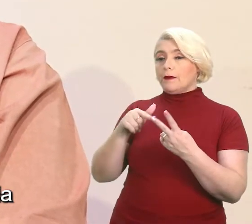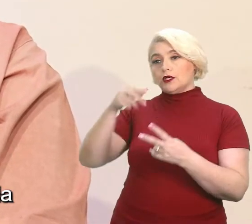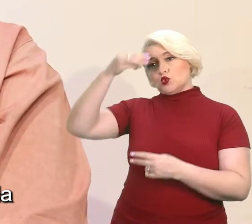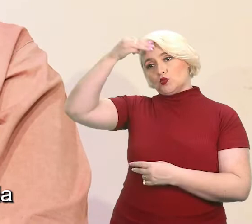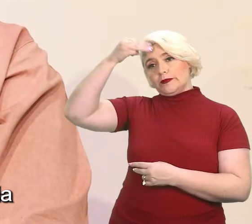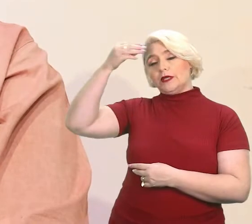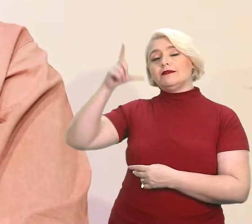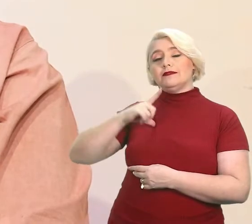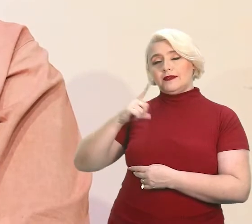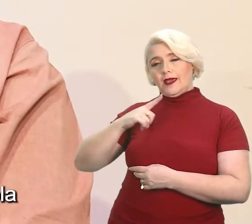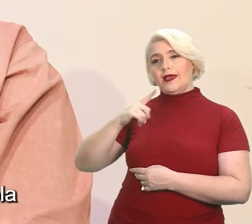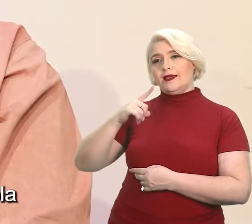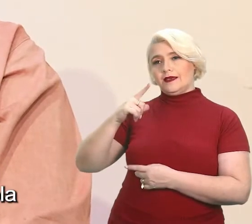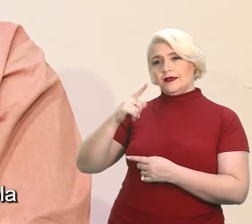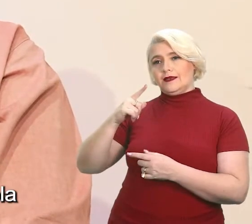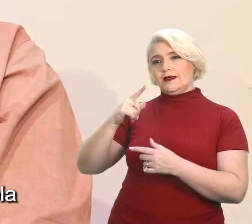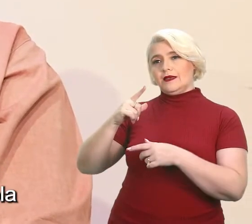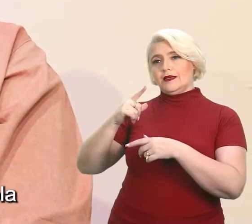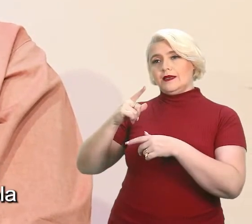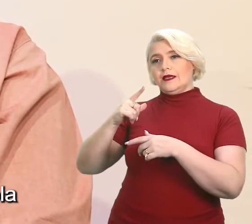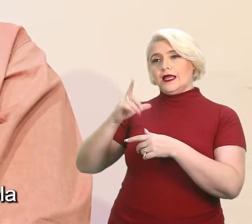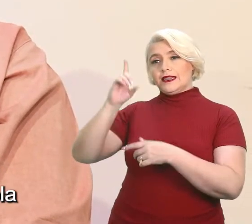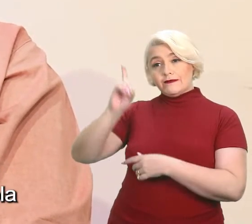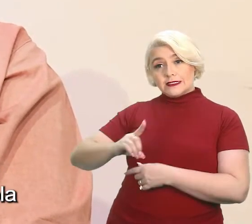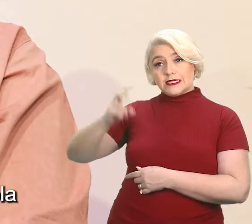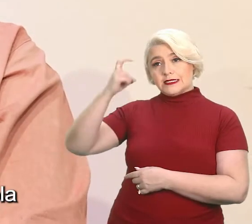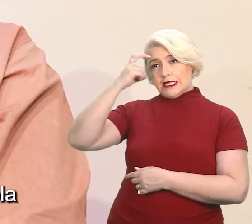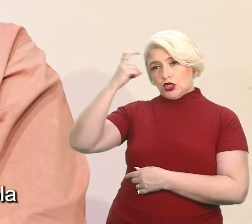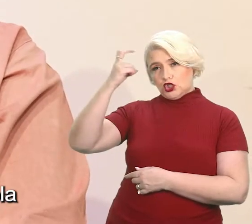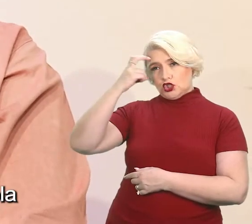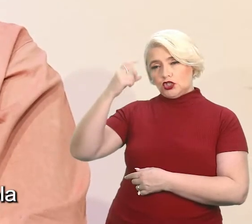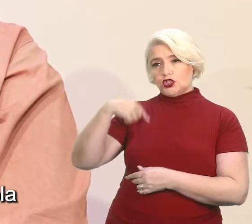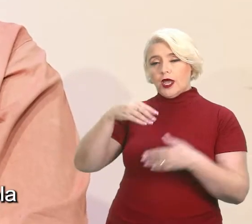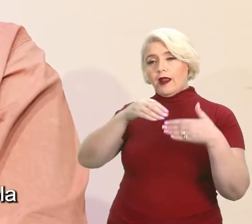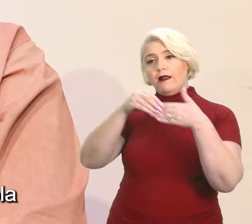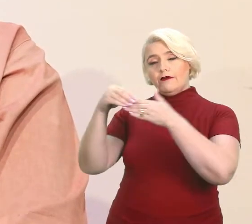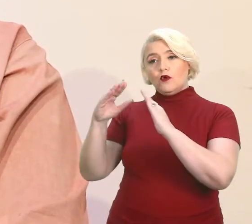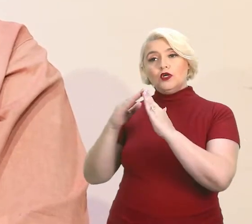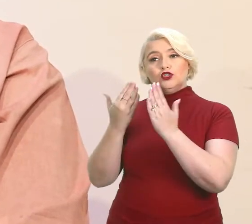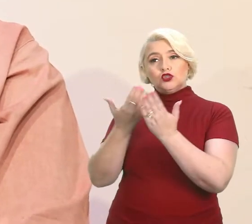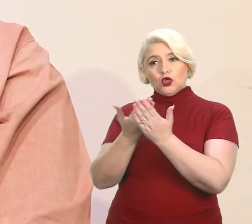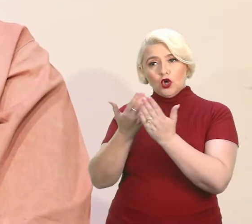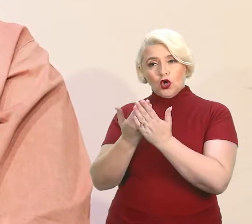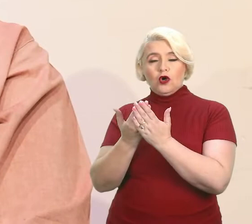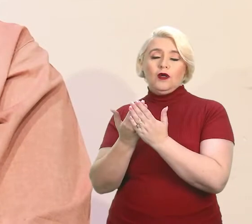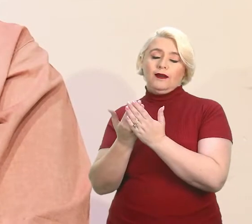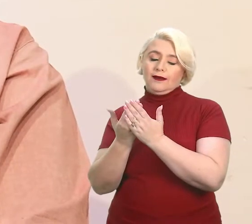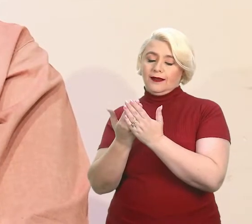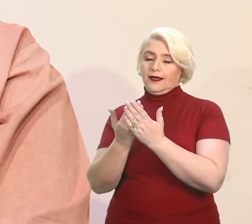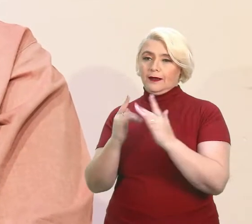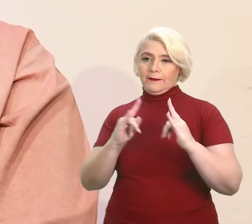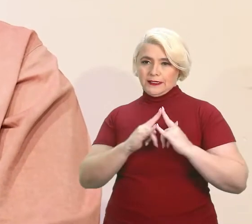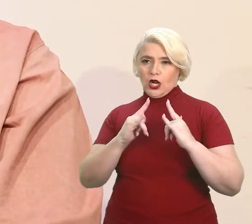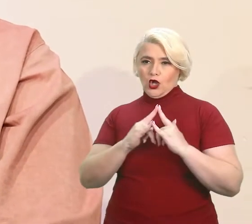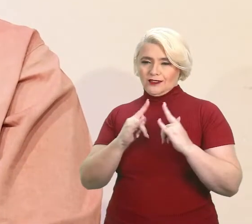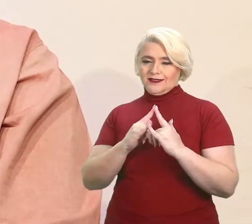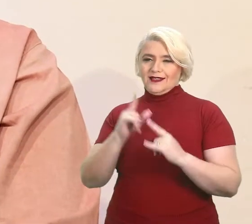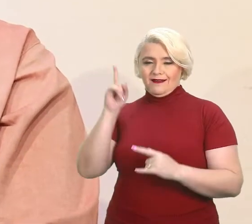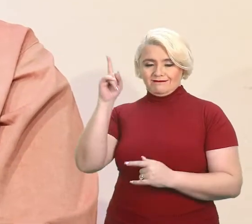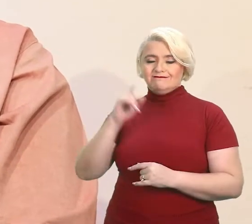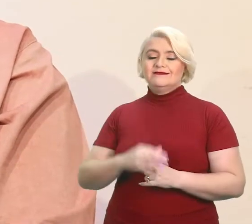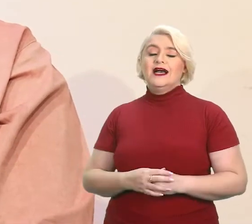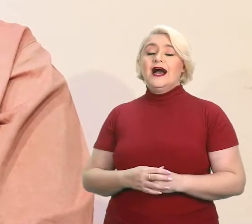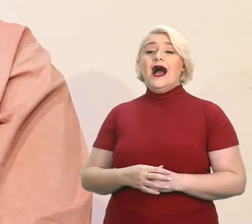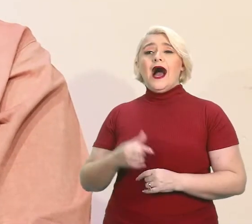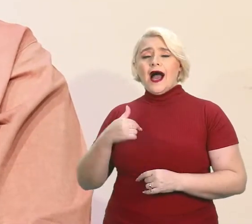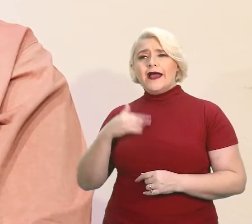tem deficiência intelectual e ela levou ele para estudar numa escola na Pestalozzi. E aí